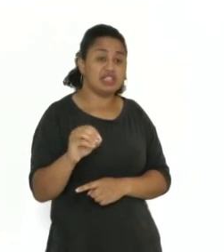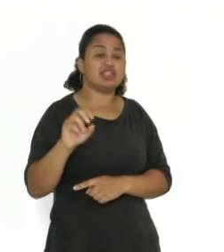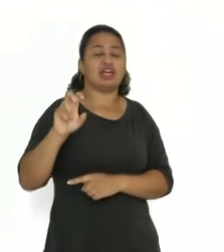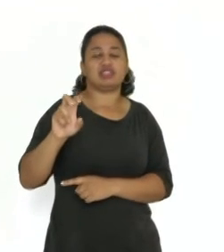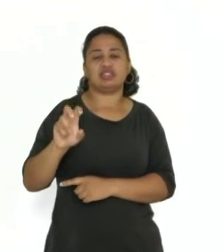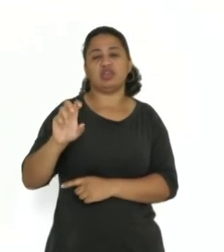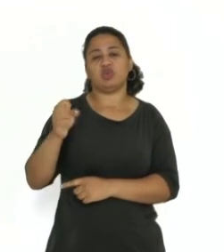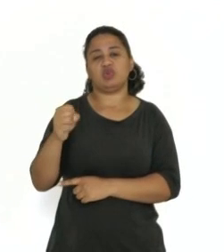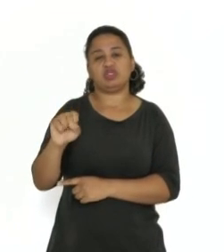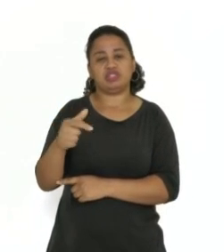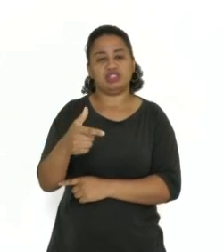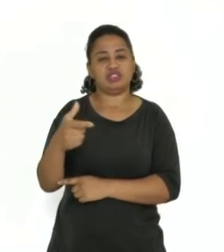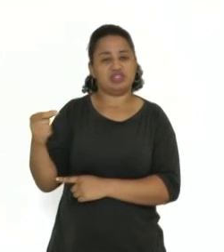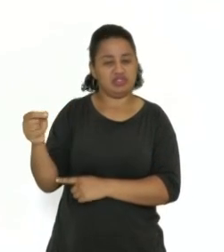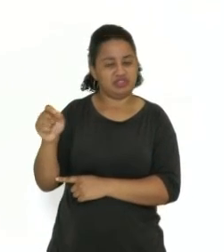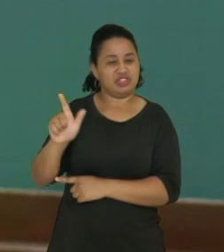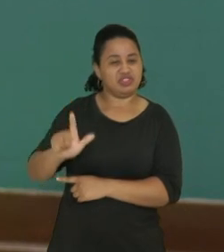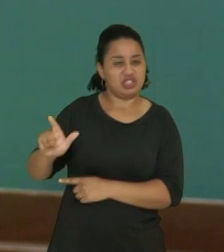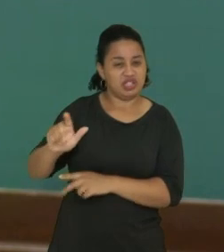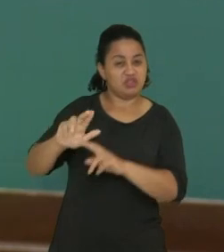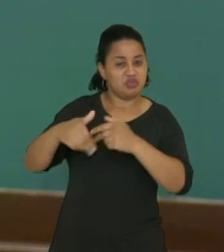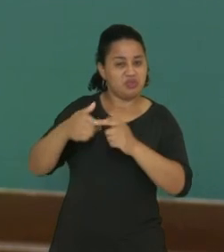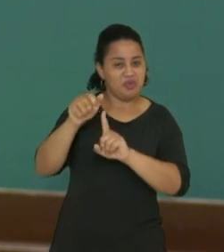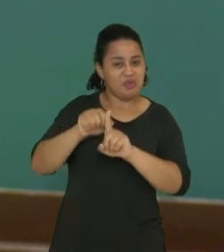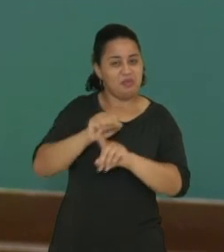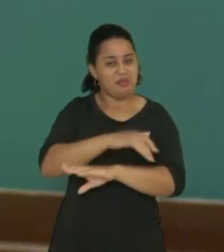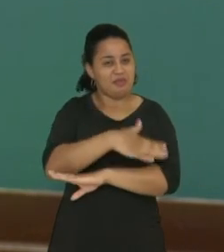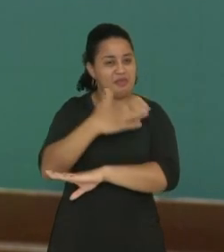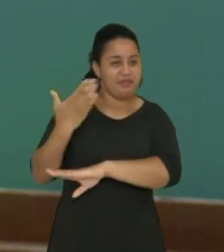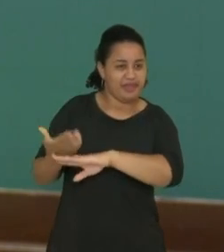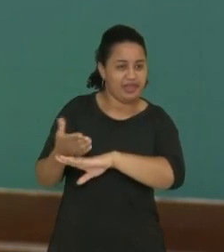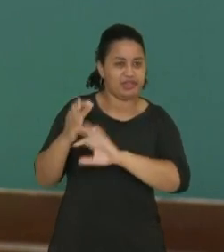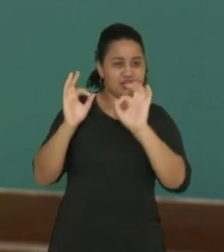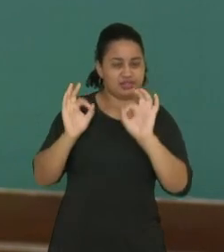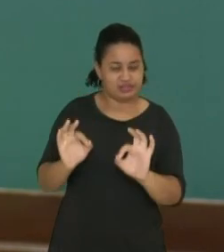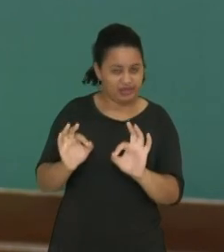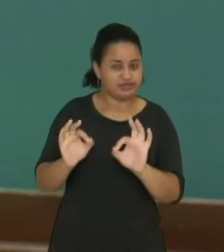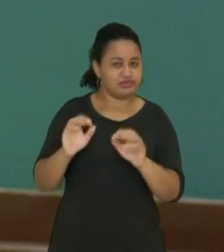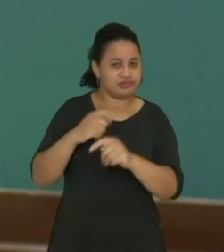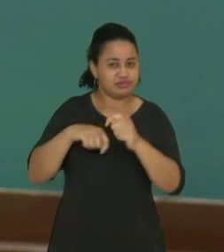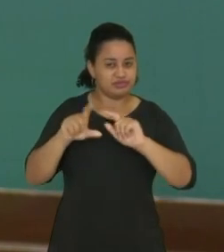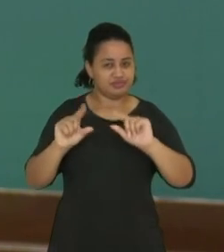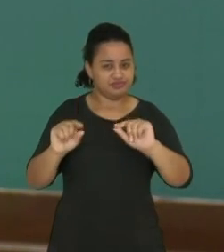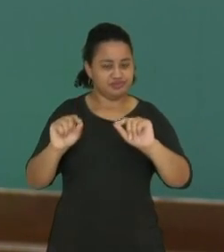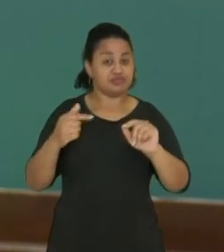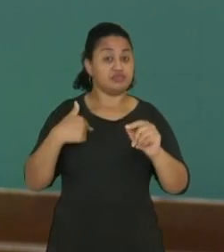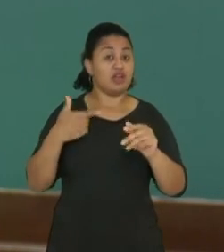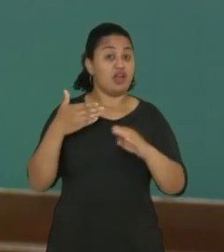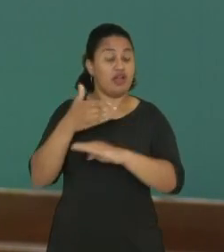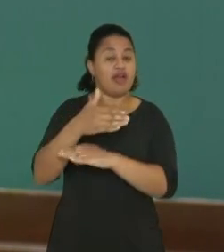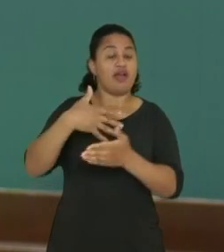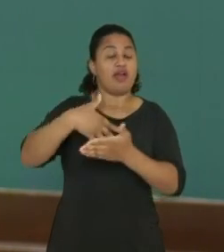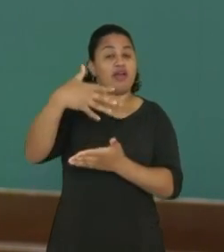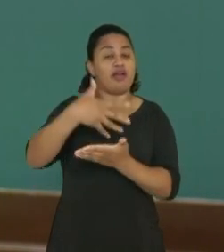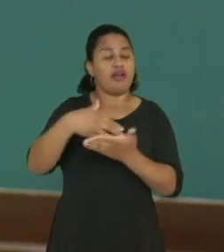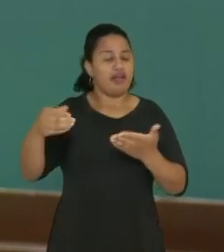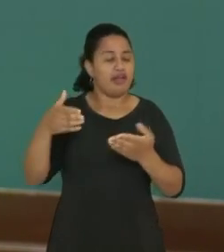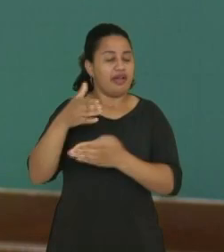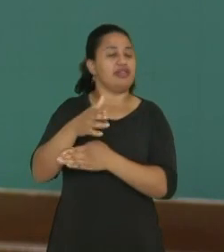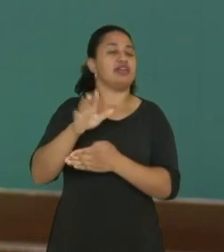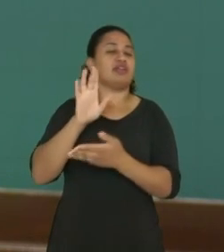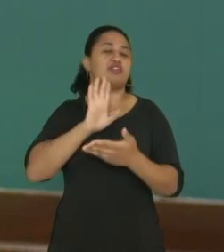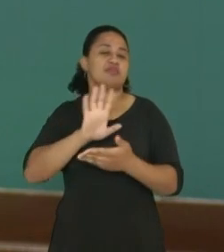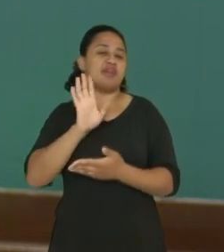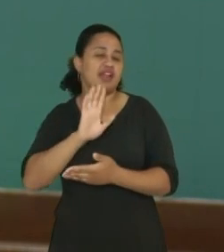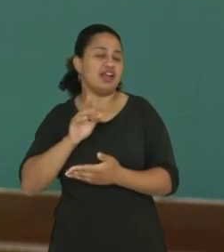5.820 litros, tá bom, gente? Olha só, tá? De economia. entra lá no Matific, acesse que tem coisa bem bacana